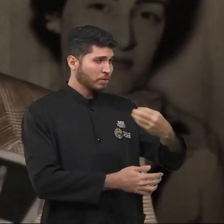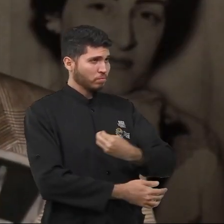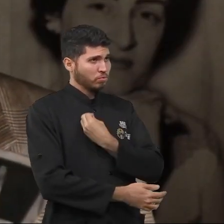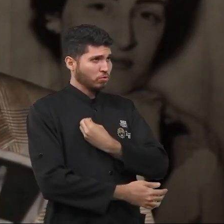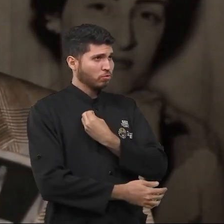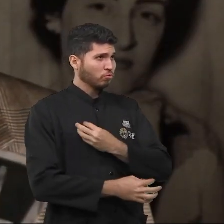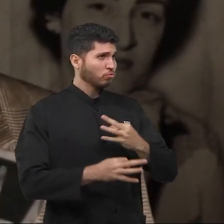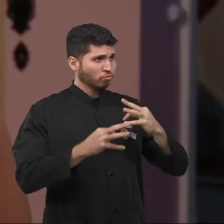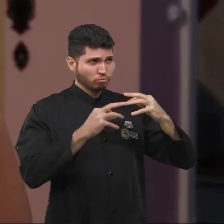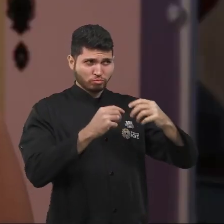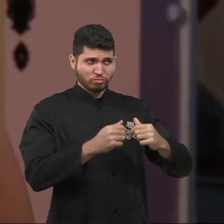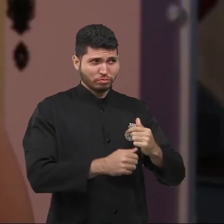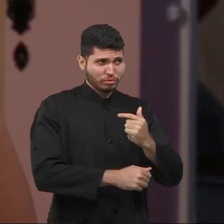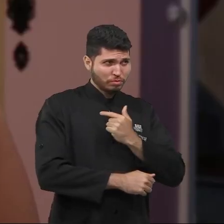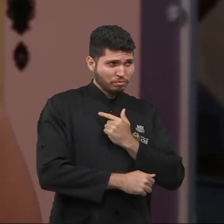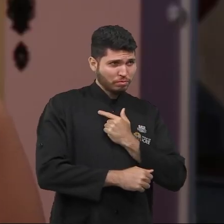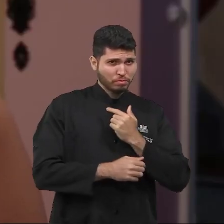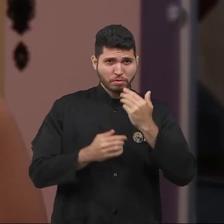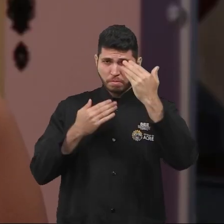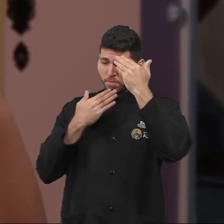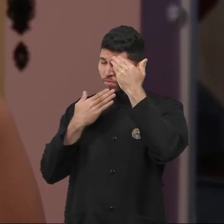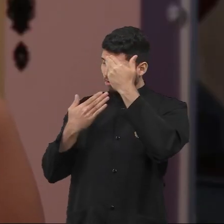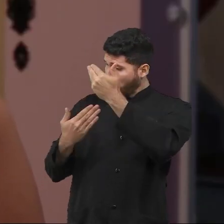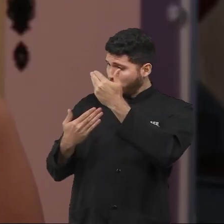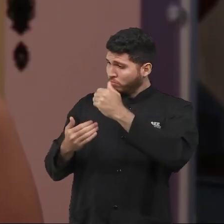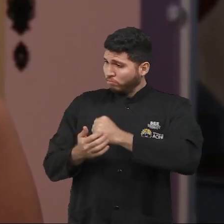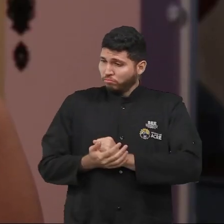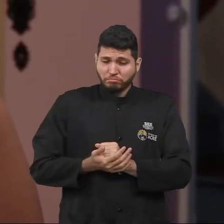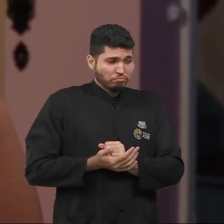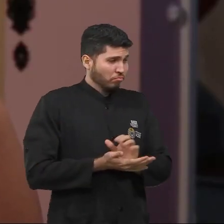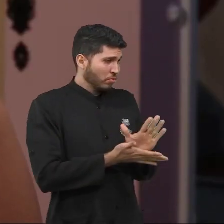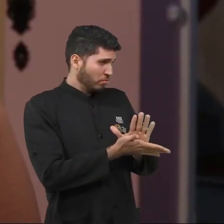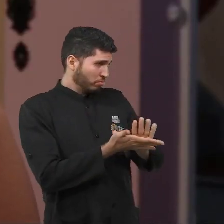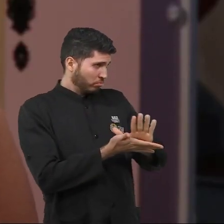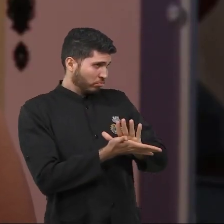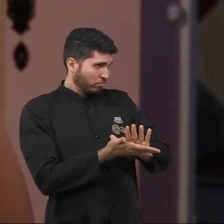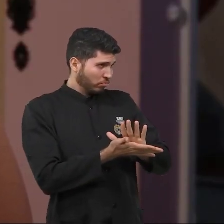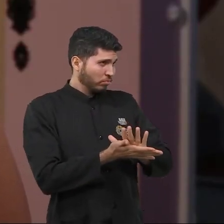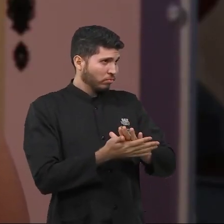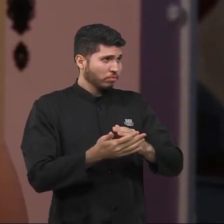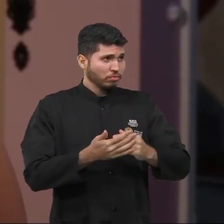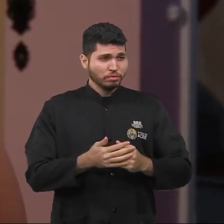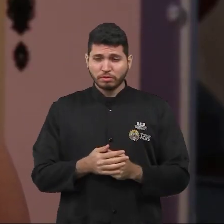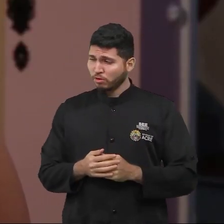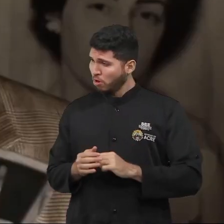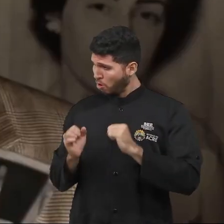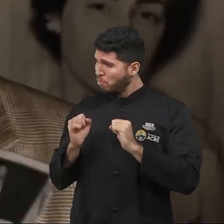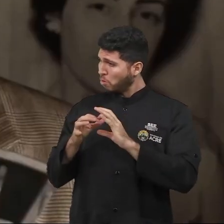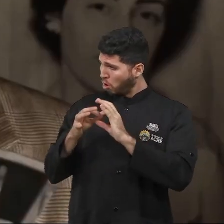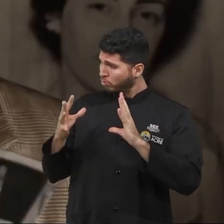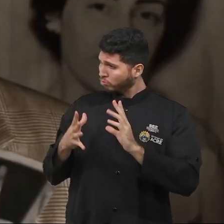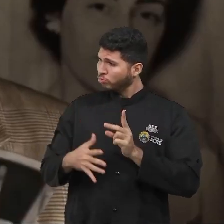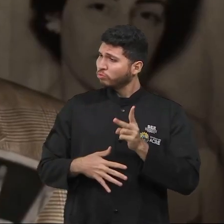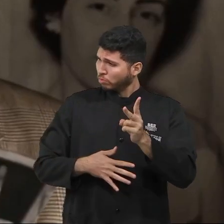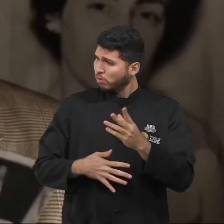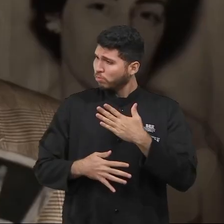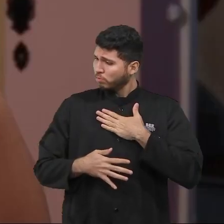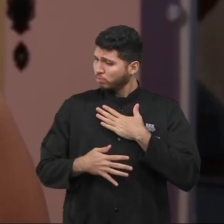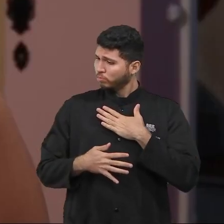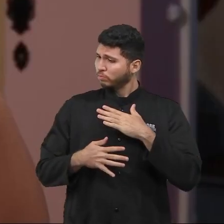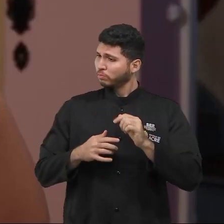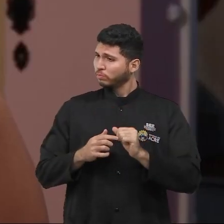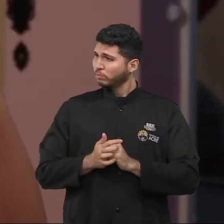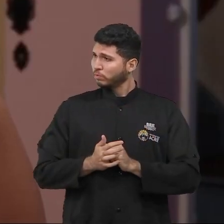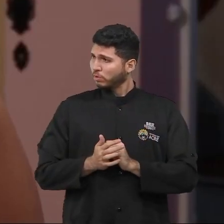feio, Alice. Obrigada. Não há de quê? Permita-me que eu continue o meu trabalho? Não permito